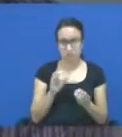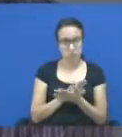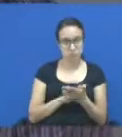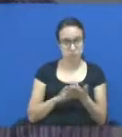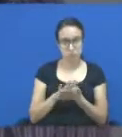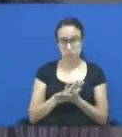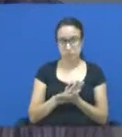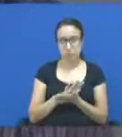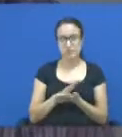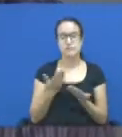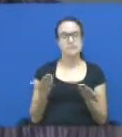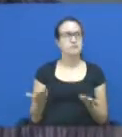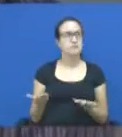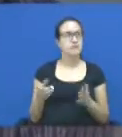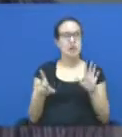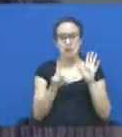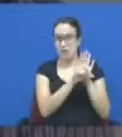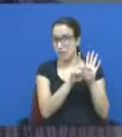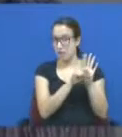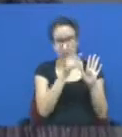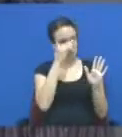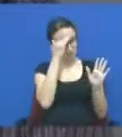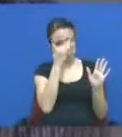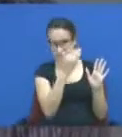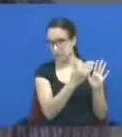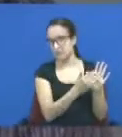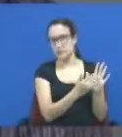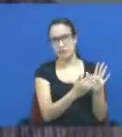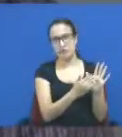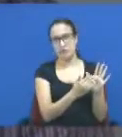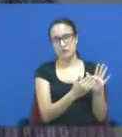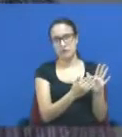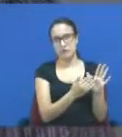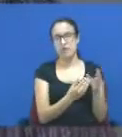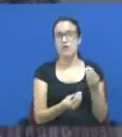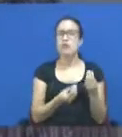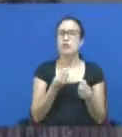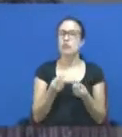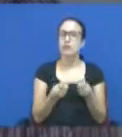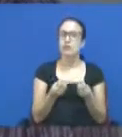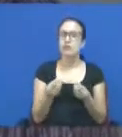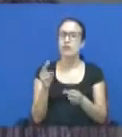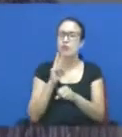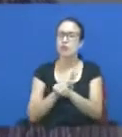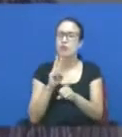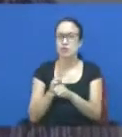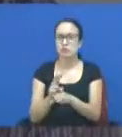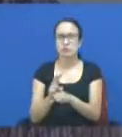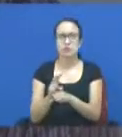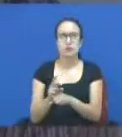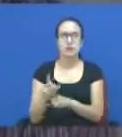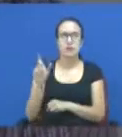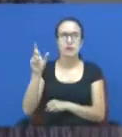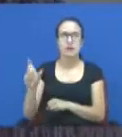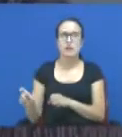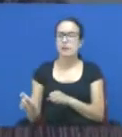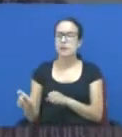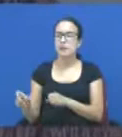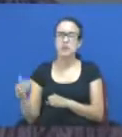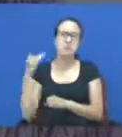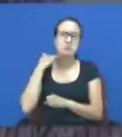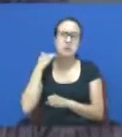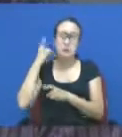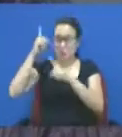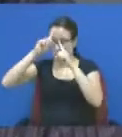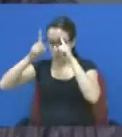a lei não está sendo cumprida nenhuma. Quem é o interesse de ficar defendendo esses banqueiros